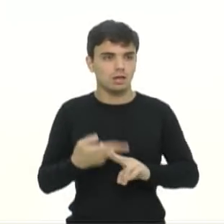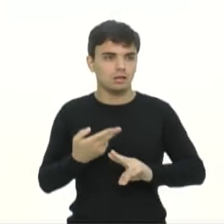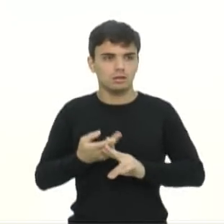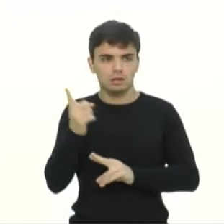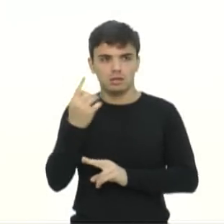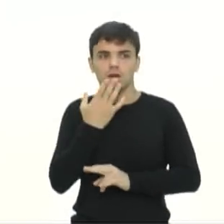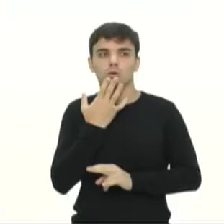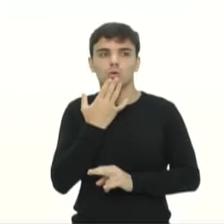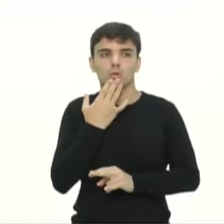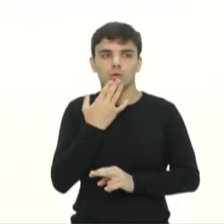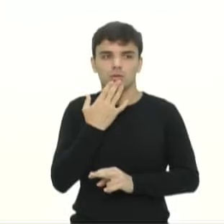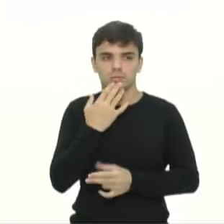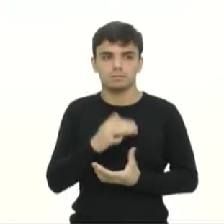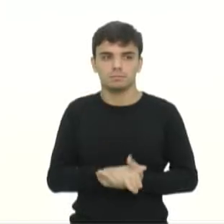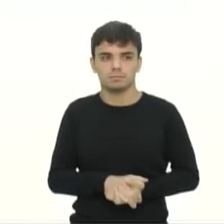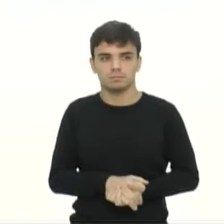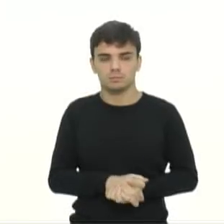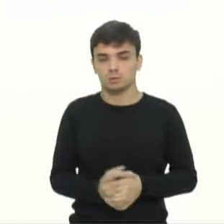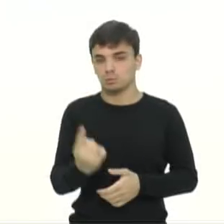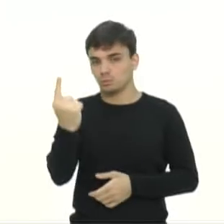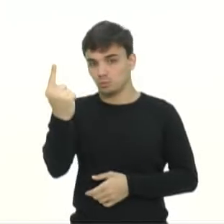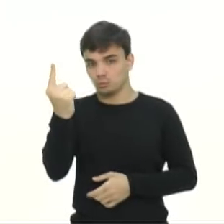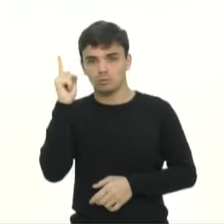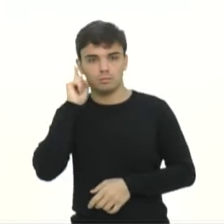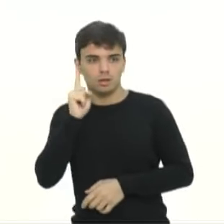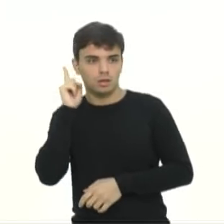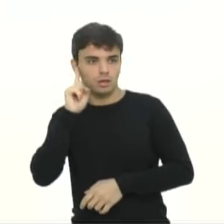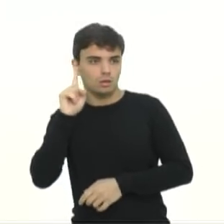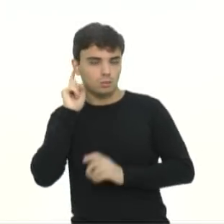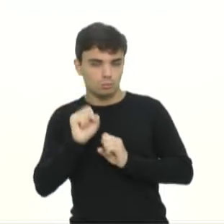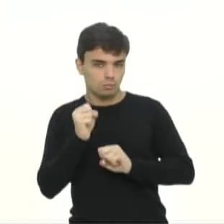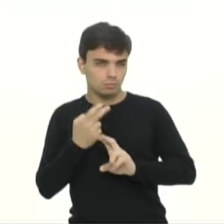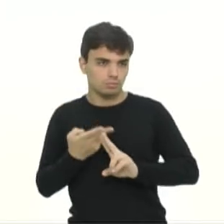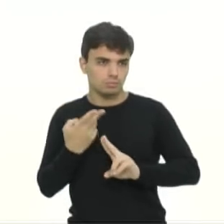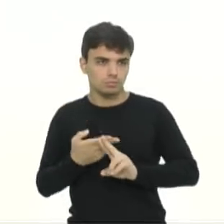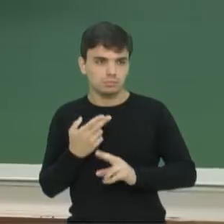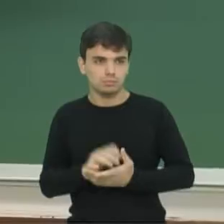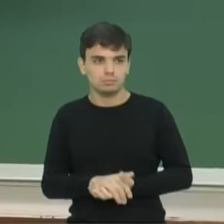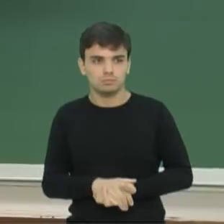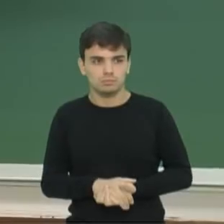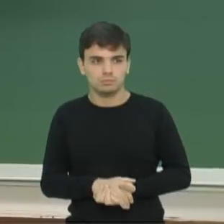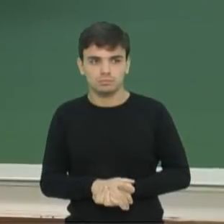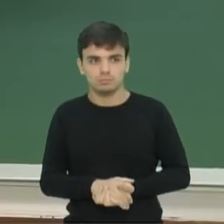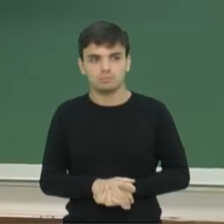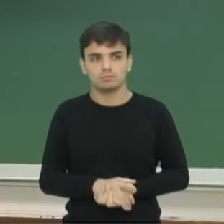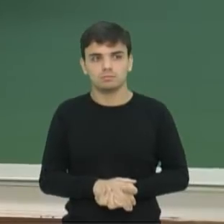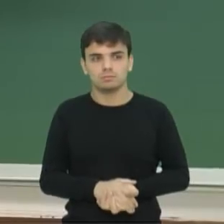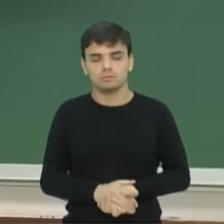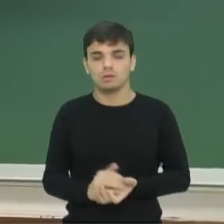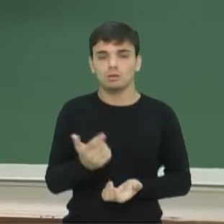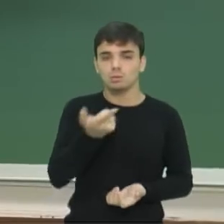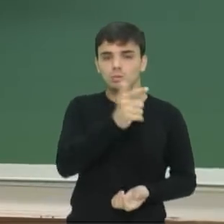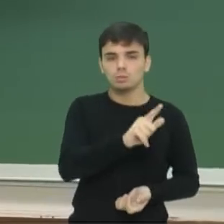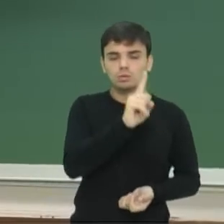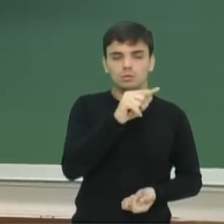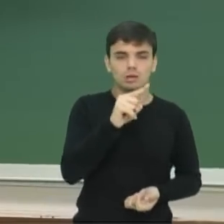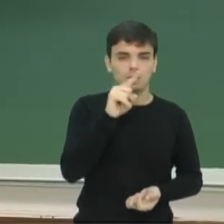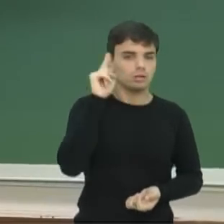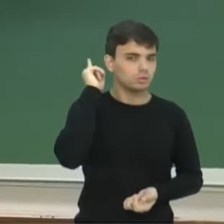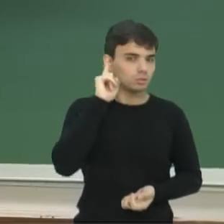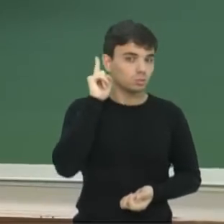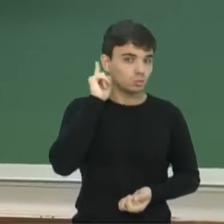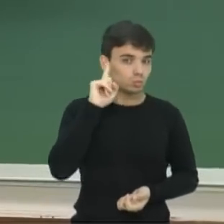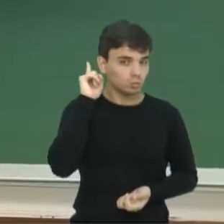desta maneira, né? Então um atleta vai usar branco, como vocês podem ver aqui. Um atleta vai competir em branco, outro atleta vai competir